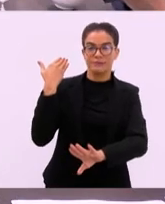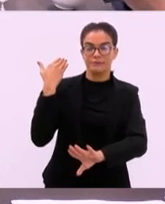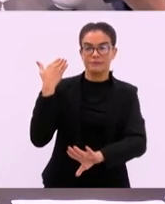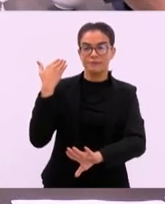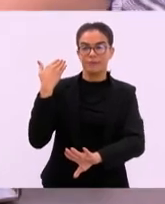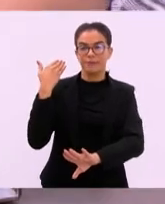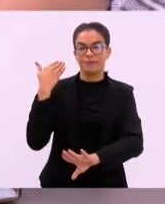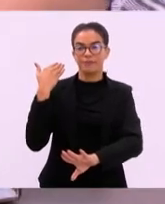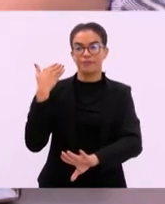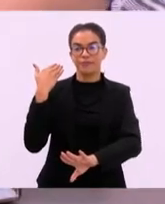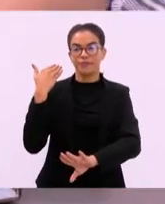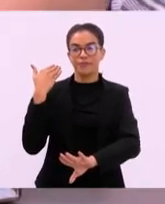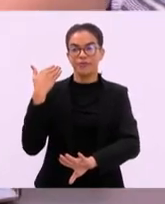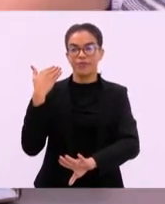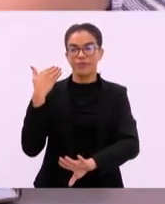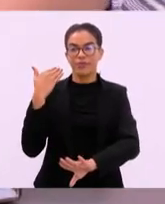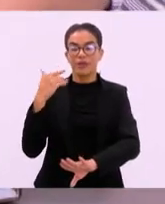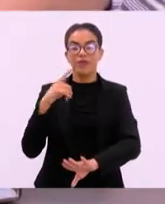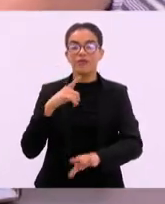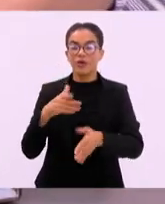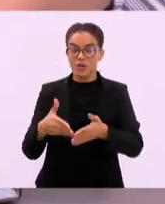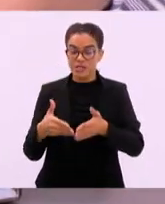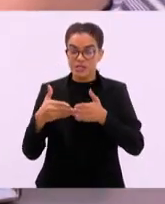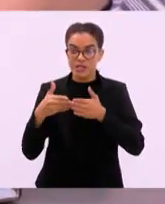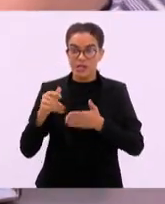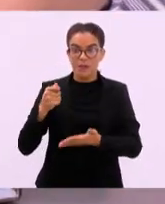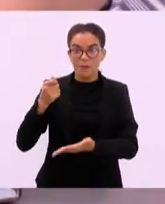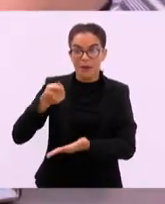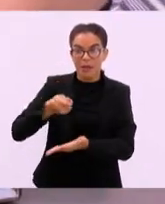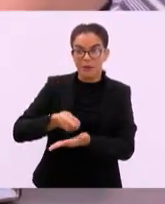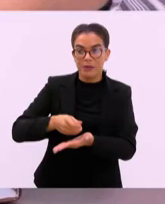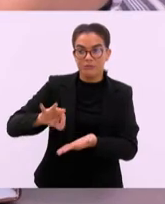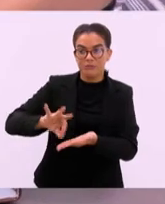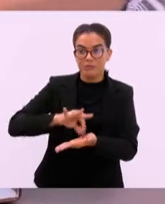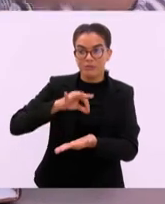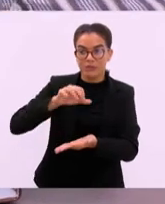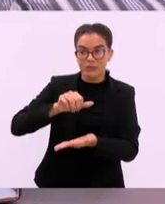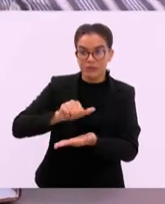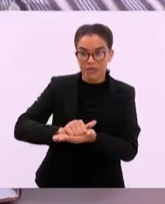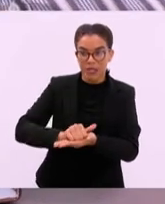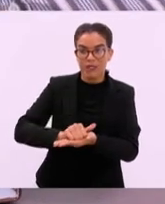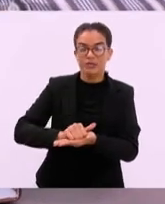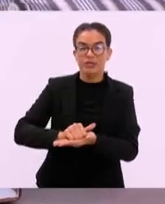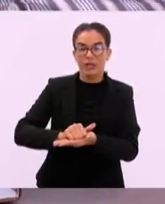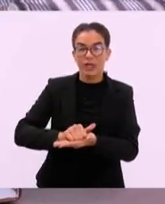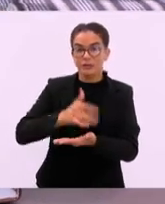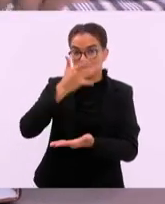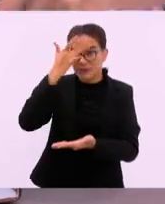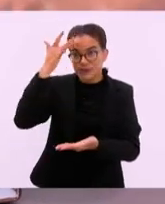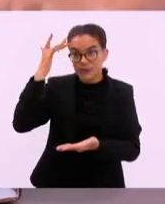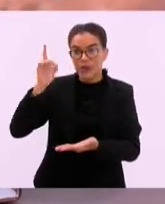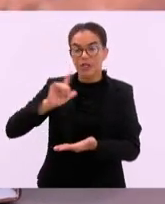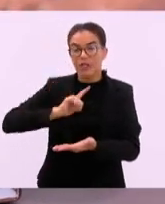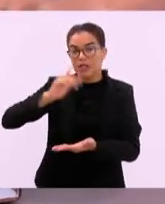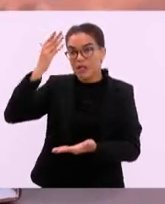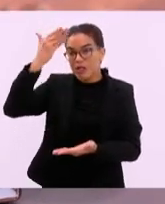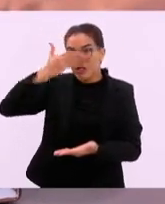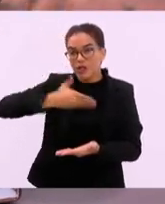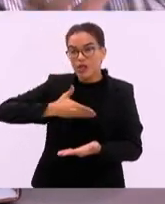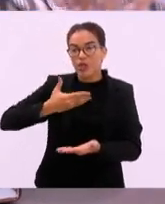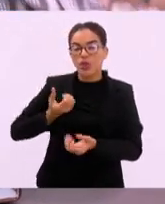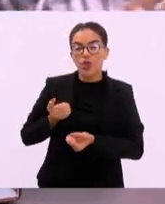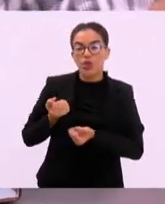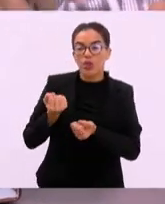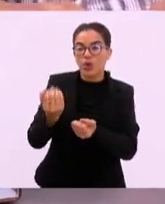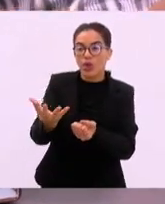Ficam isentas de pagamento de taxa de inscrição as candidatas comprovadamente sejam doadoras